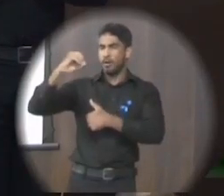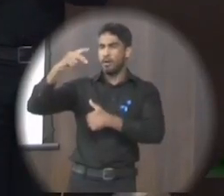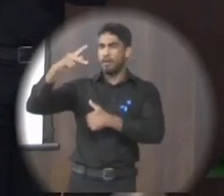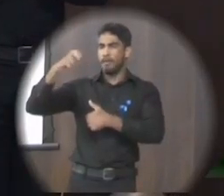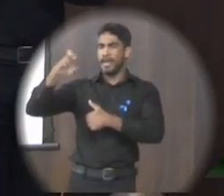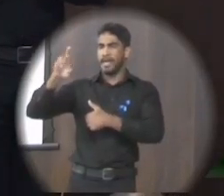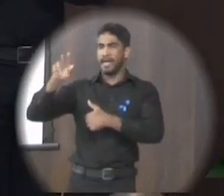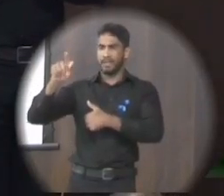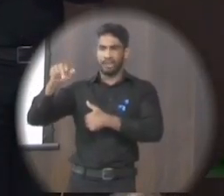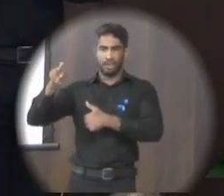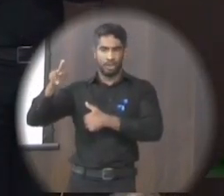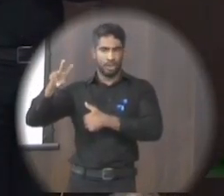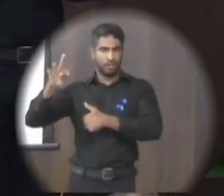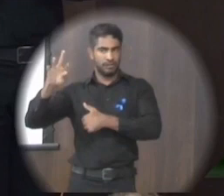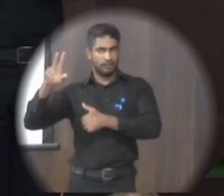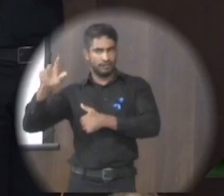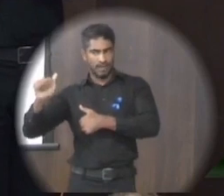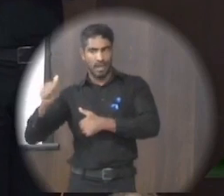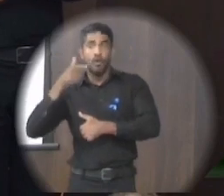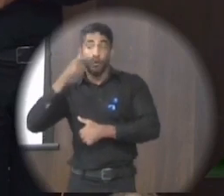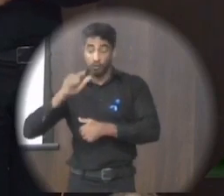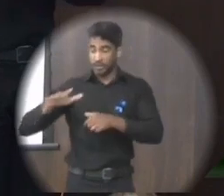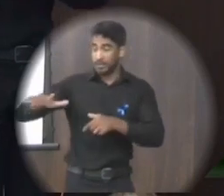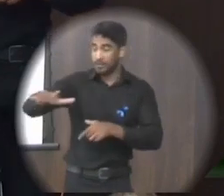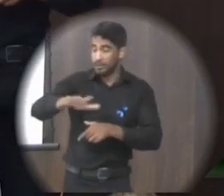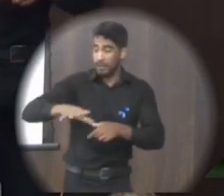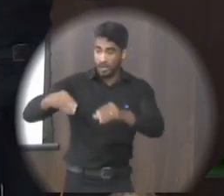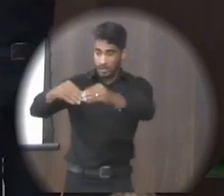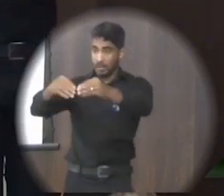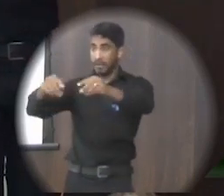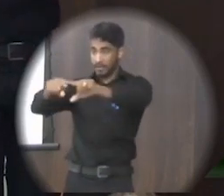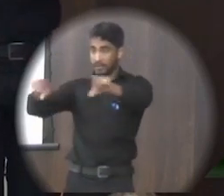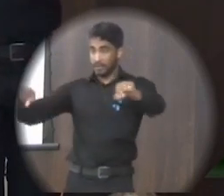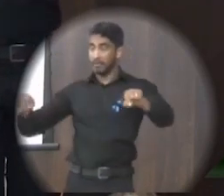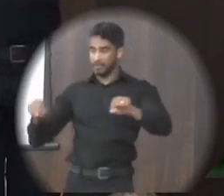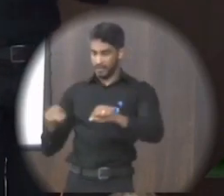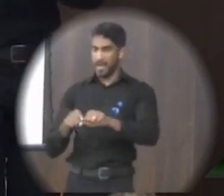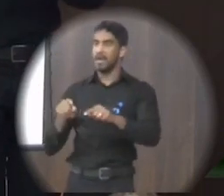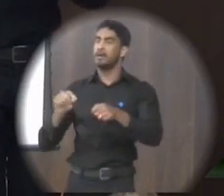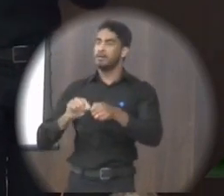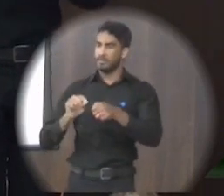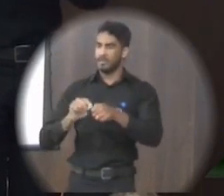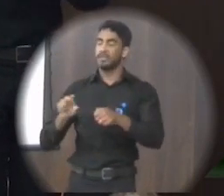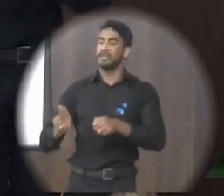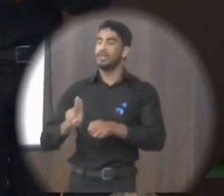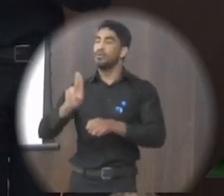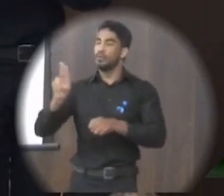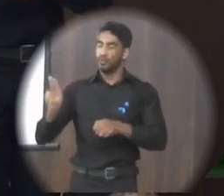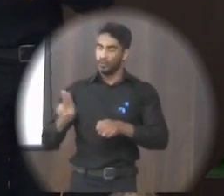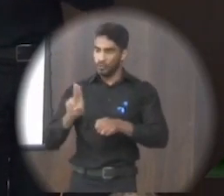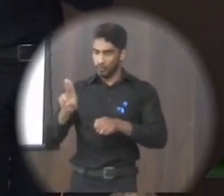a cooperativa para trás ali. A gente conseguiu uma área a título de cessão de uso e